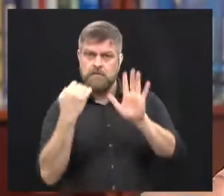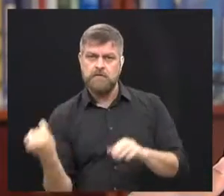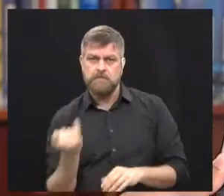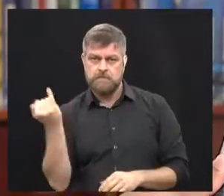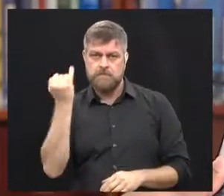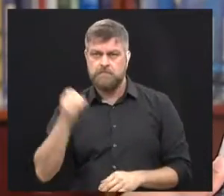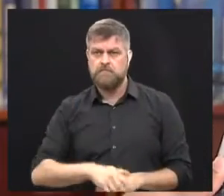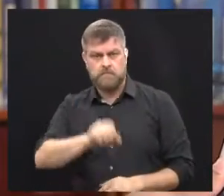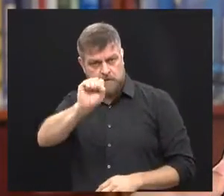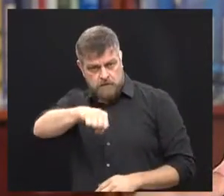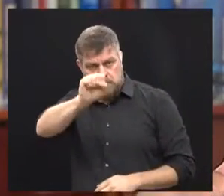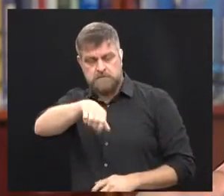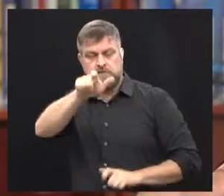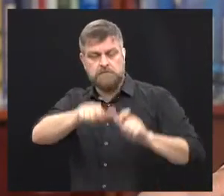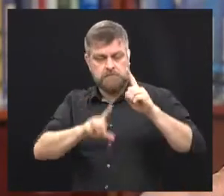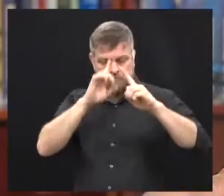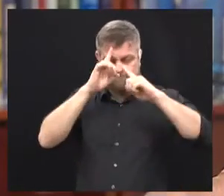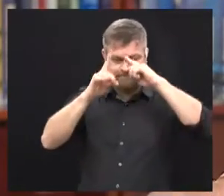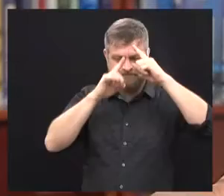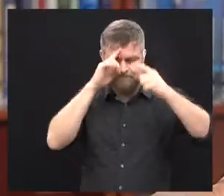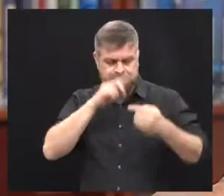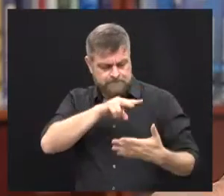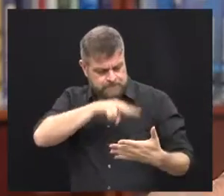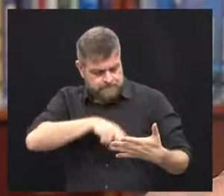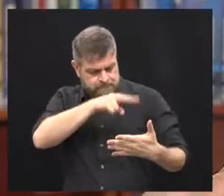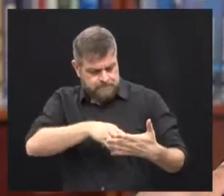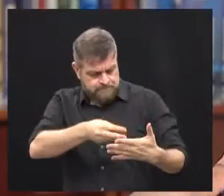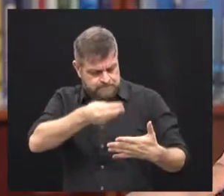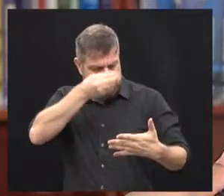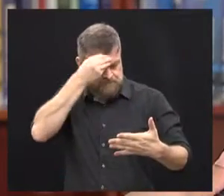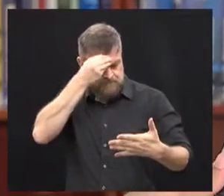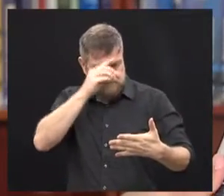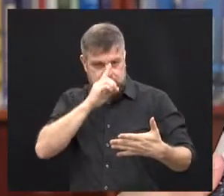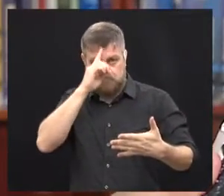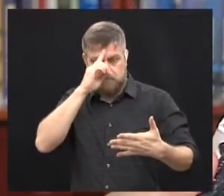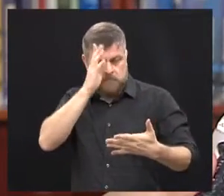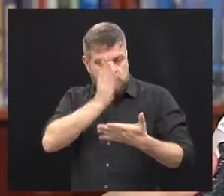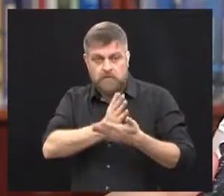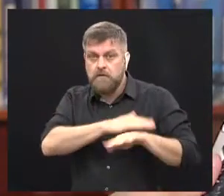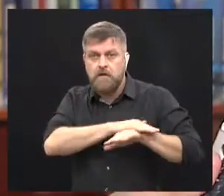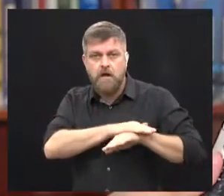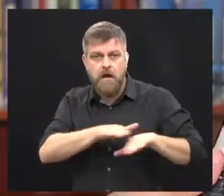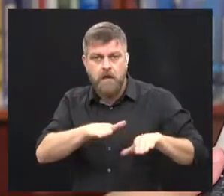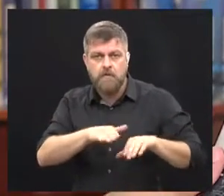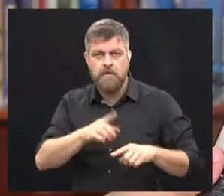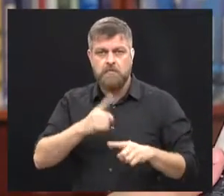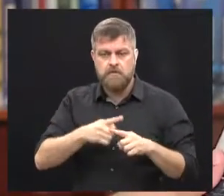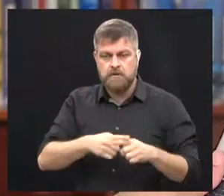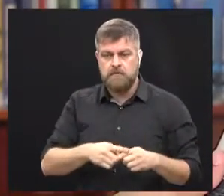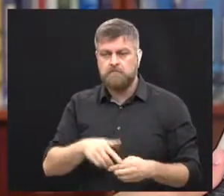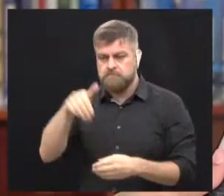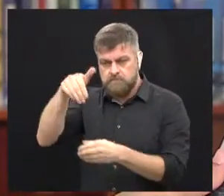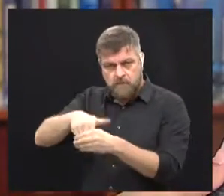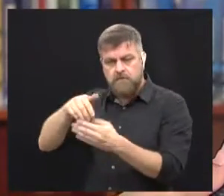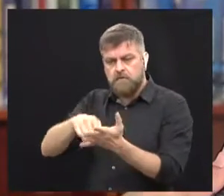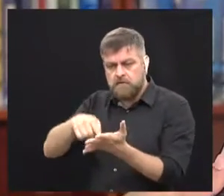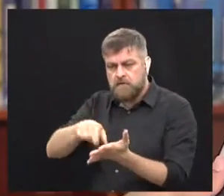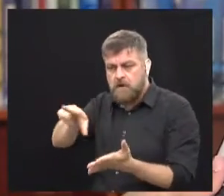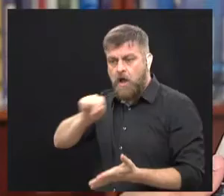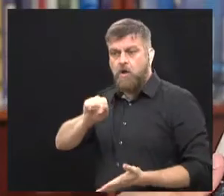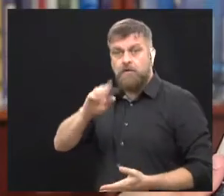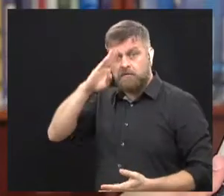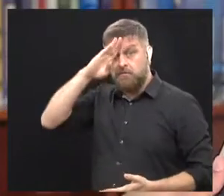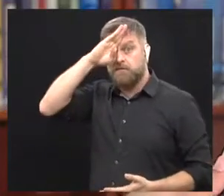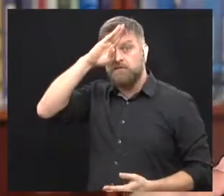com certeza. Aqueles que tinham dúvida passaram, então, a não ter qualquer outra dúvida, né? Ou passaram a votar efetivamente do Bolsonaro em